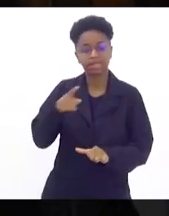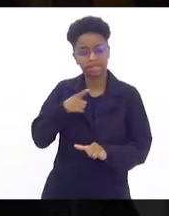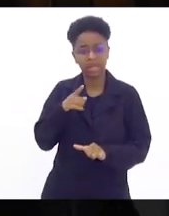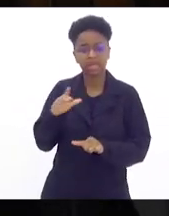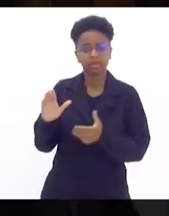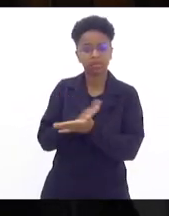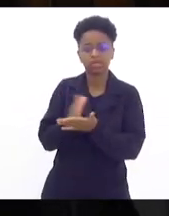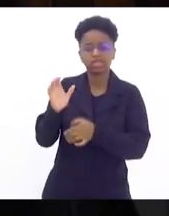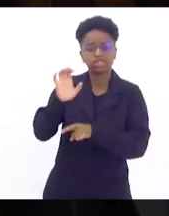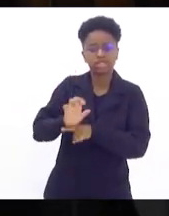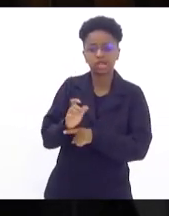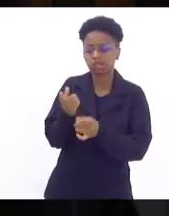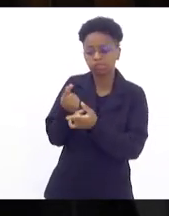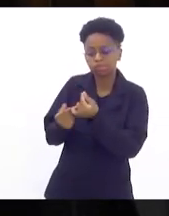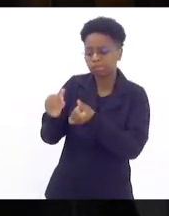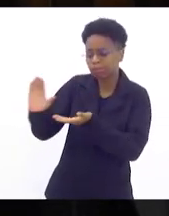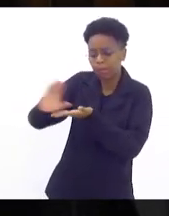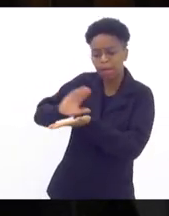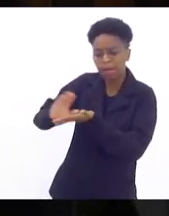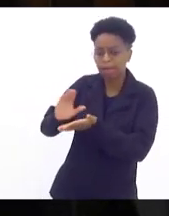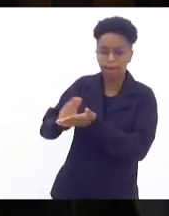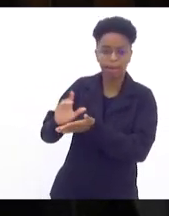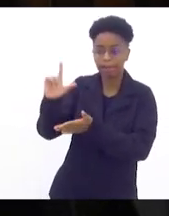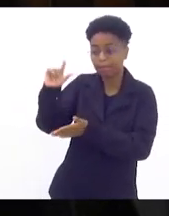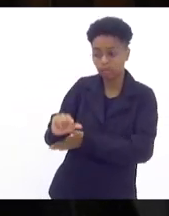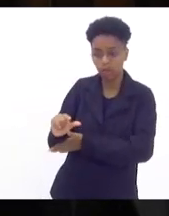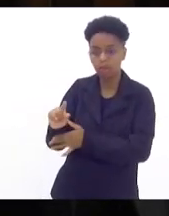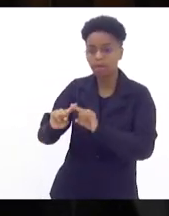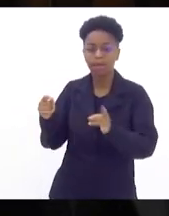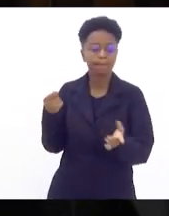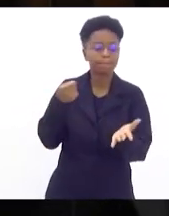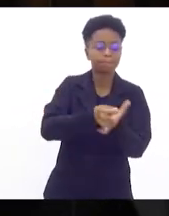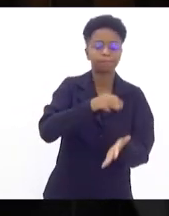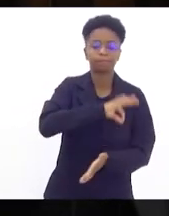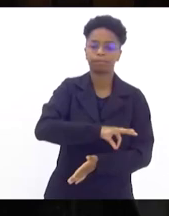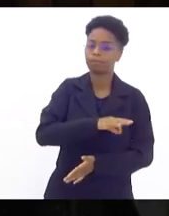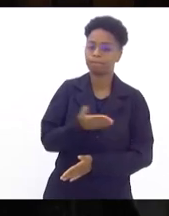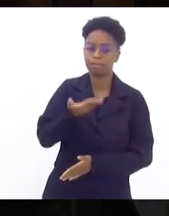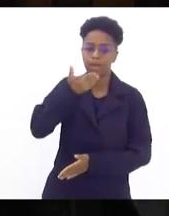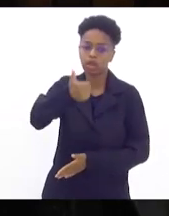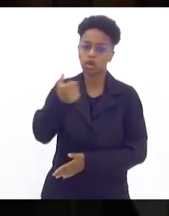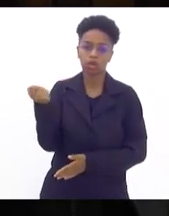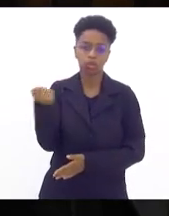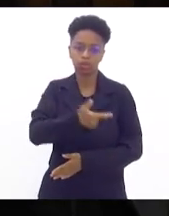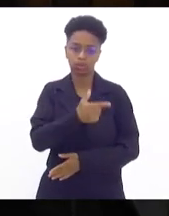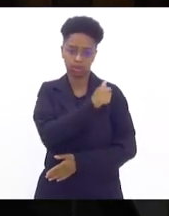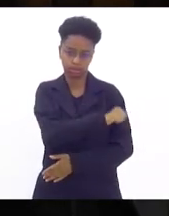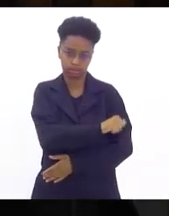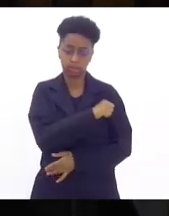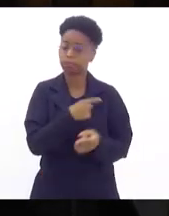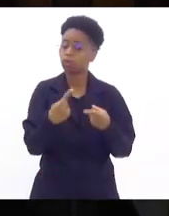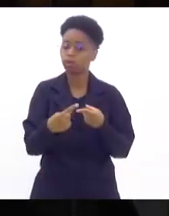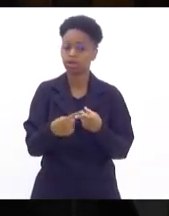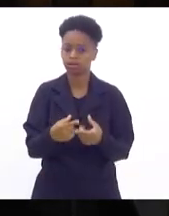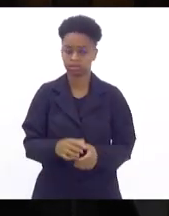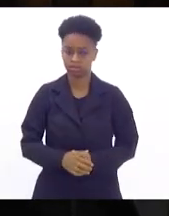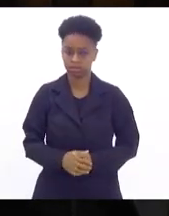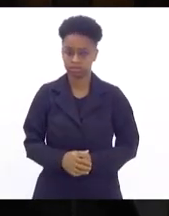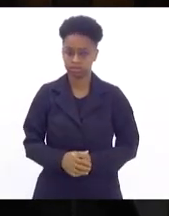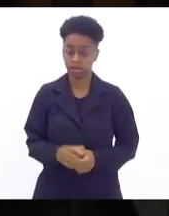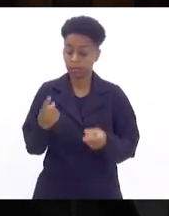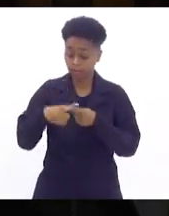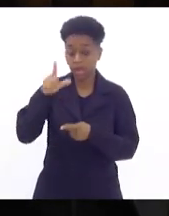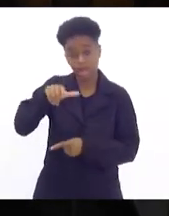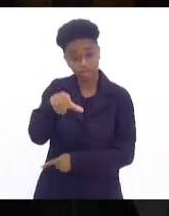piores muito mais frágeis que a nossa paga um salários muito maiores que os Estado do Rio de Janeiro por quê Porque é uma opção